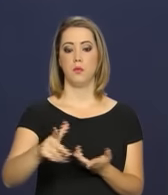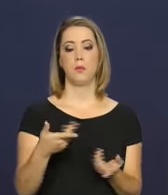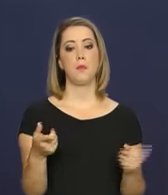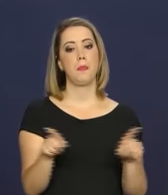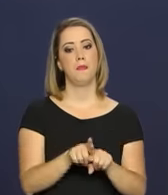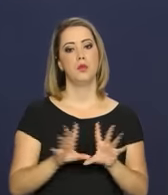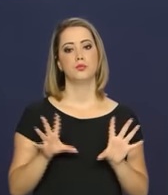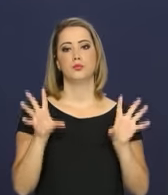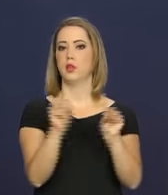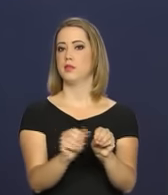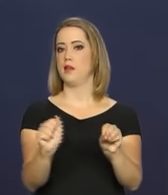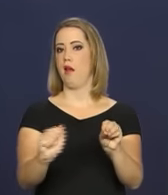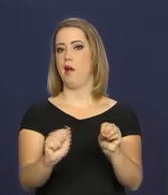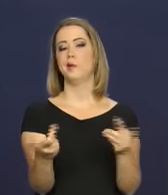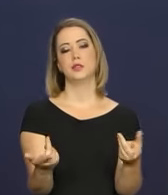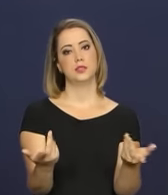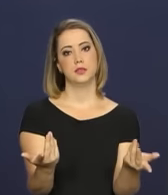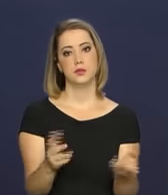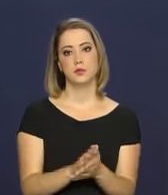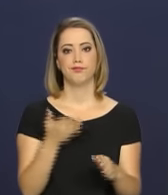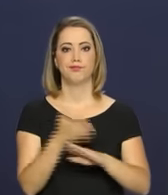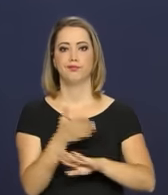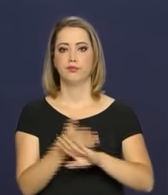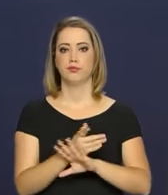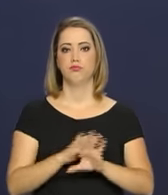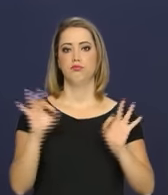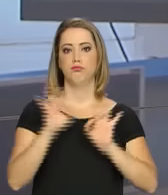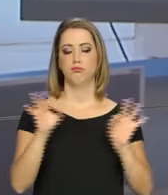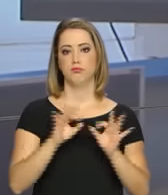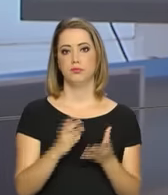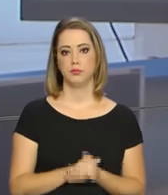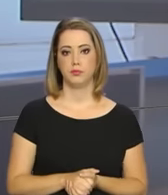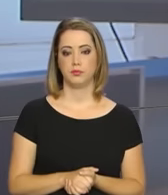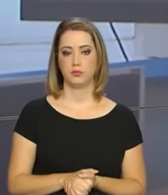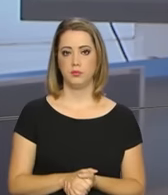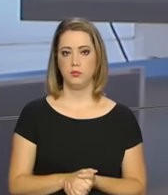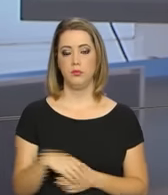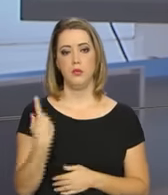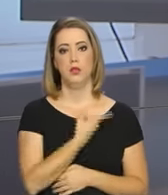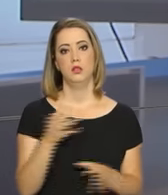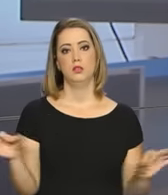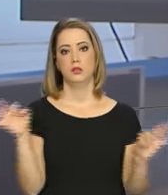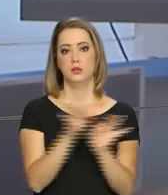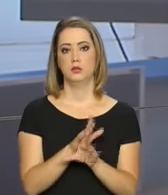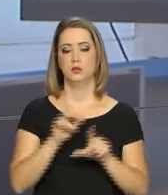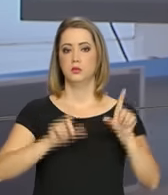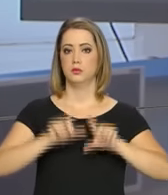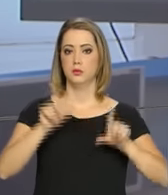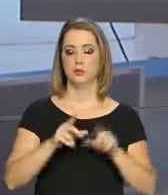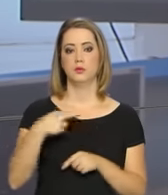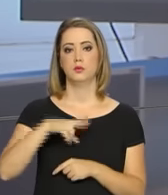teriam nenhuma possibilidade Alternativa de acesso à programação televisiva e assim encerramos esta edição do repórter